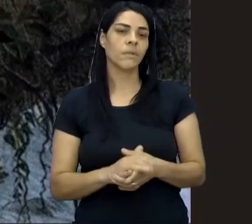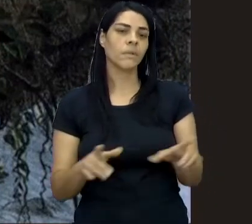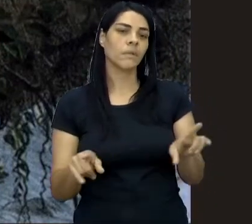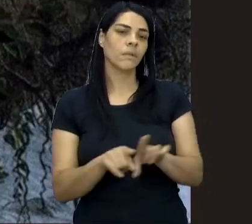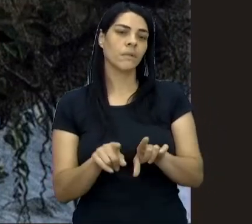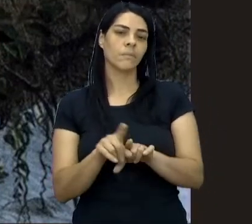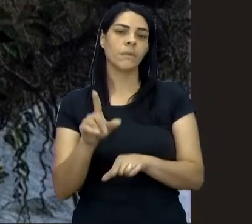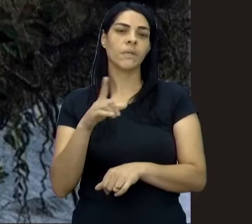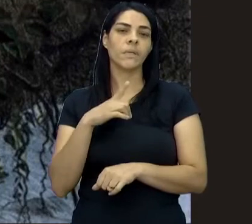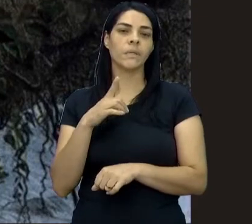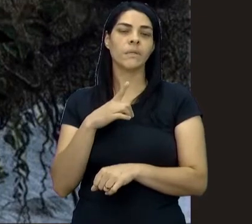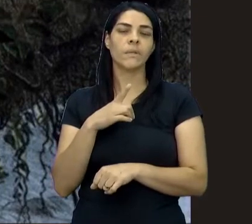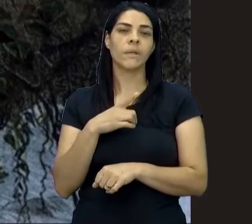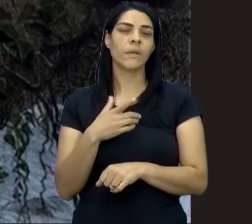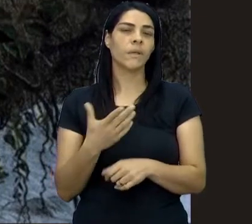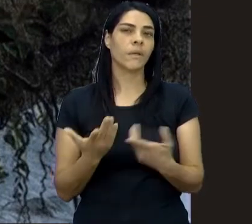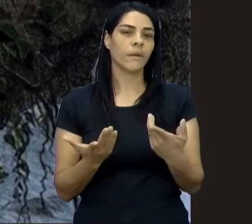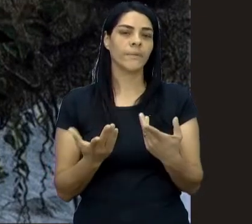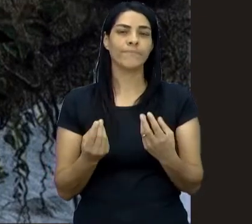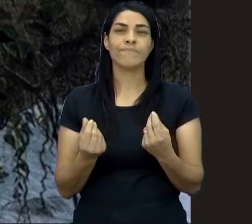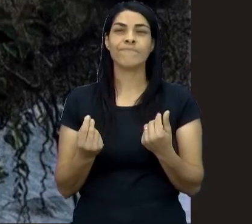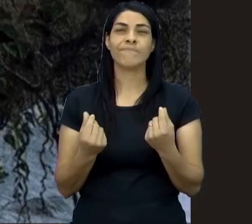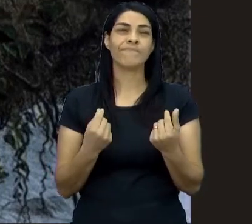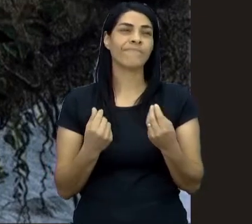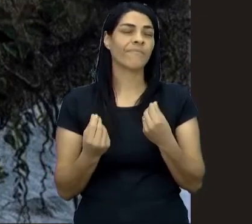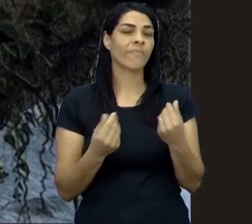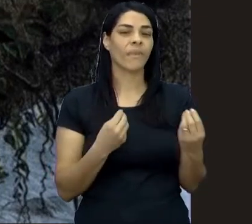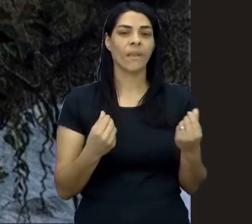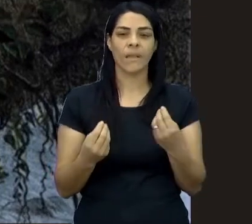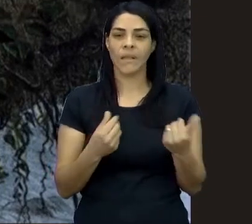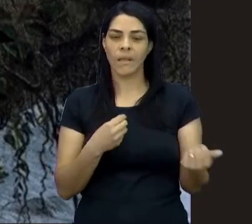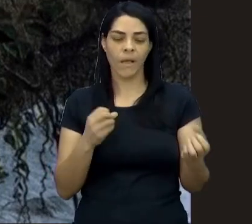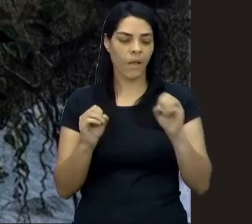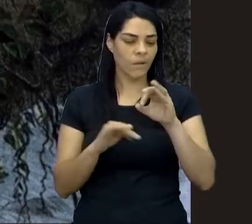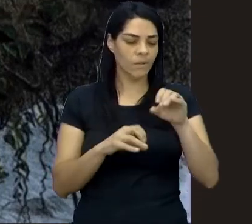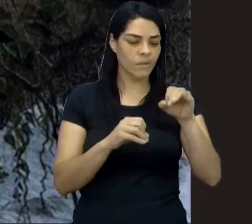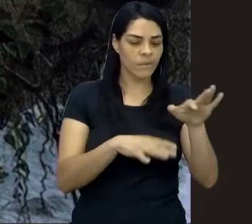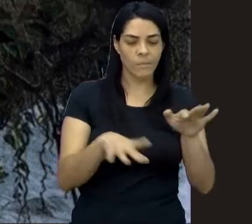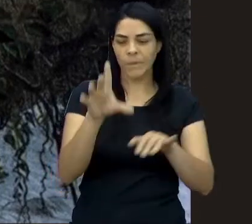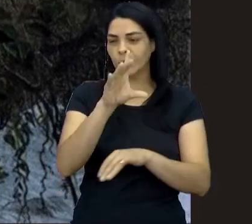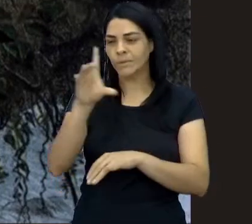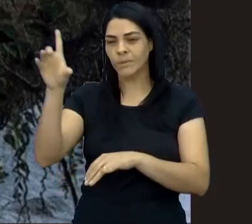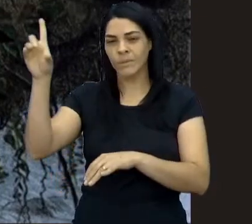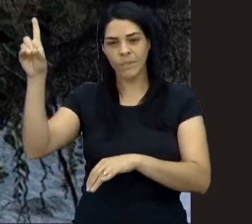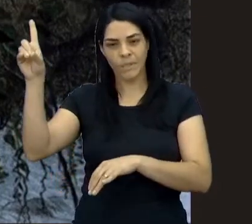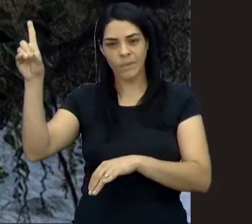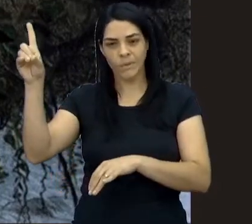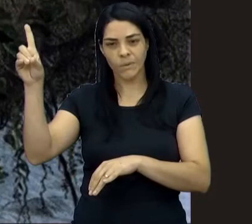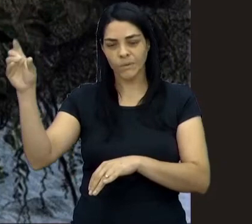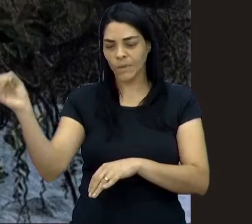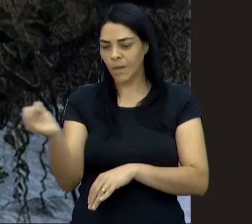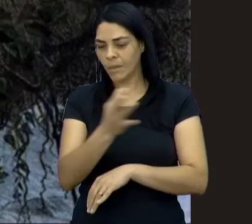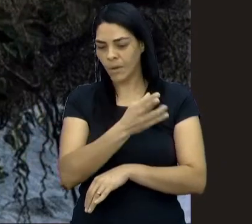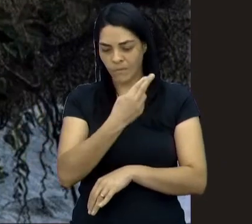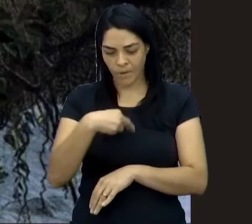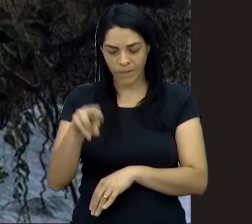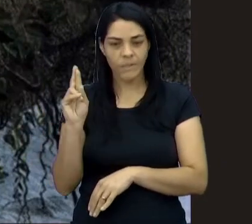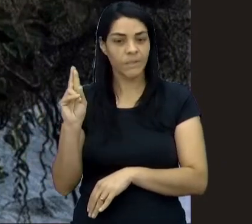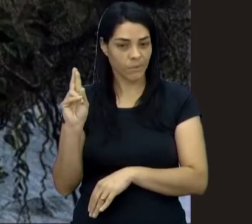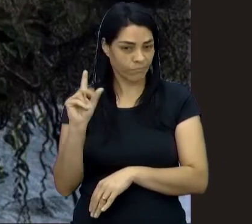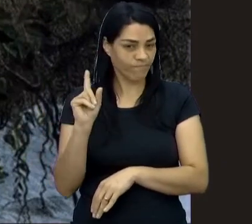na verdade né receber aí os ensinamentos de Deus tal essa nova religião tá bom